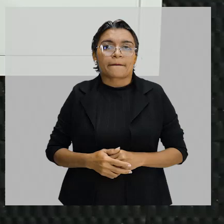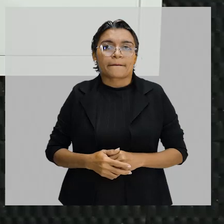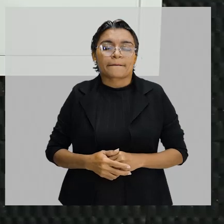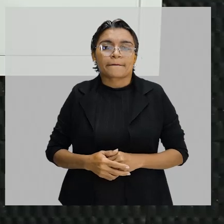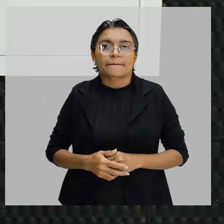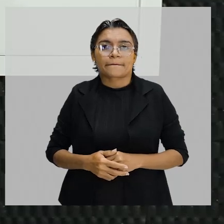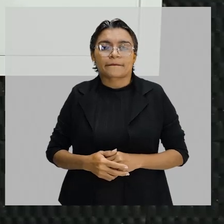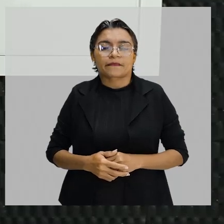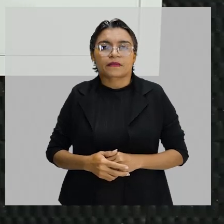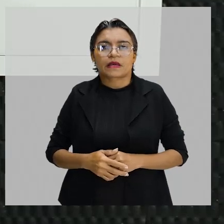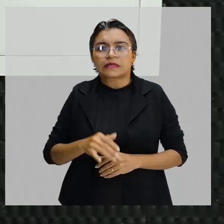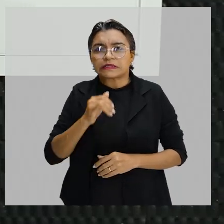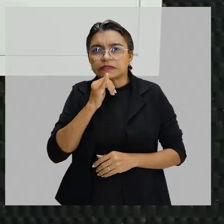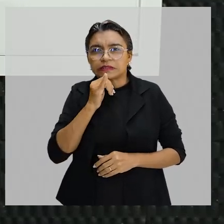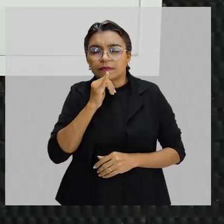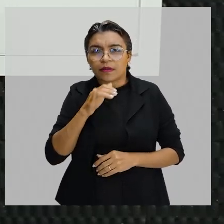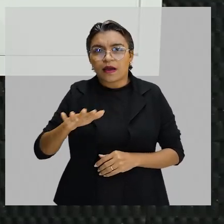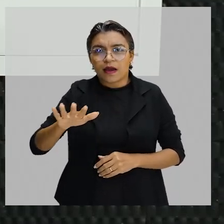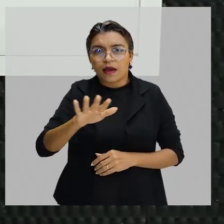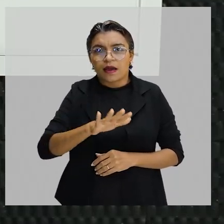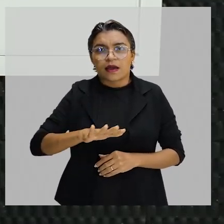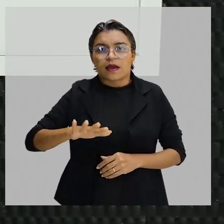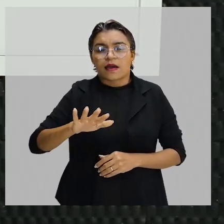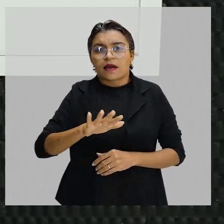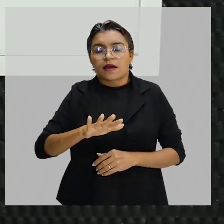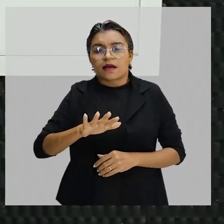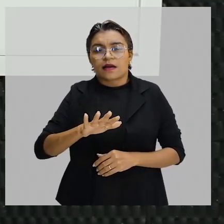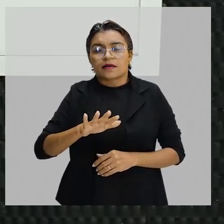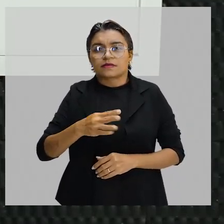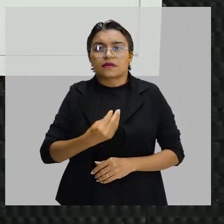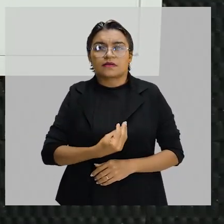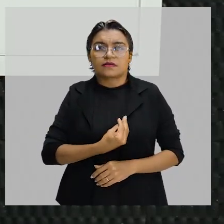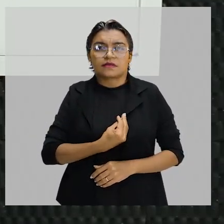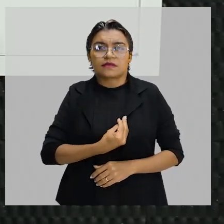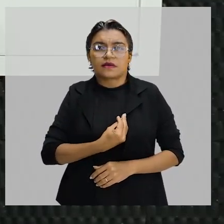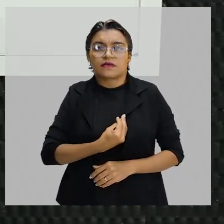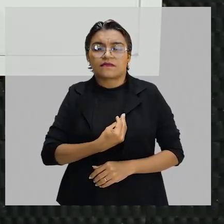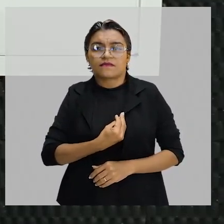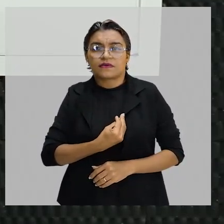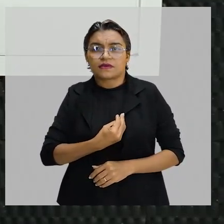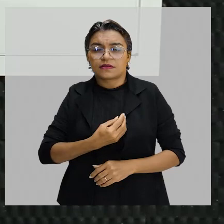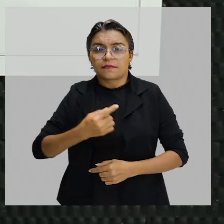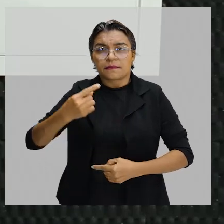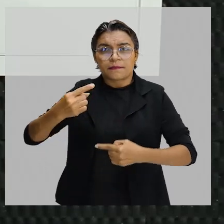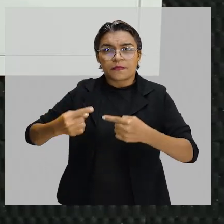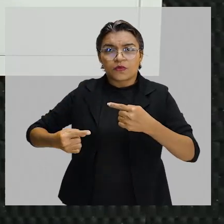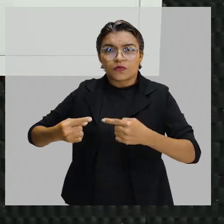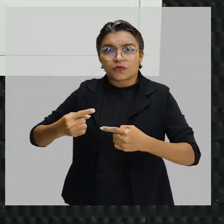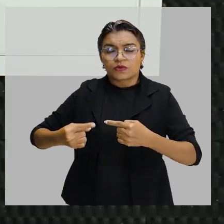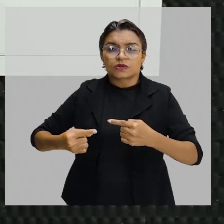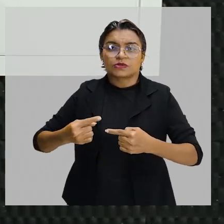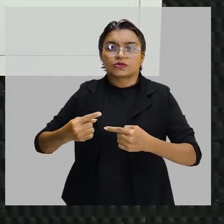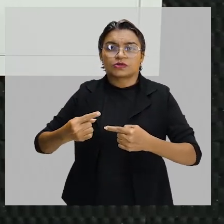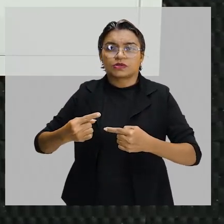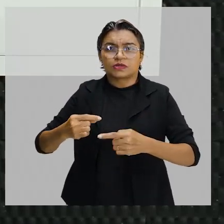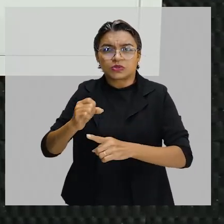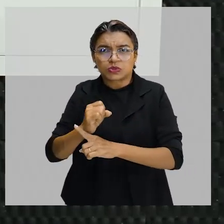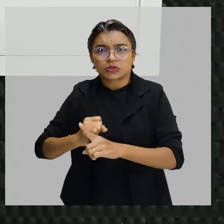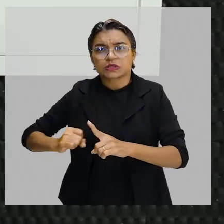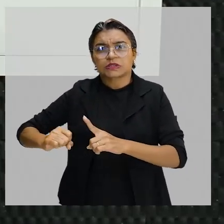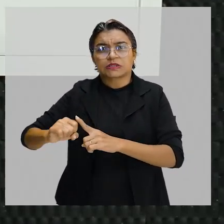as outras disciplinas, que é a área da vida coletiva, a politeia, a política. Então nós já vamos